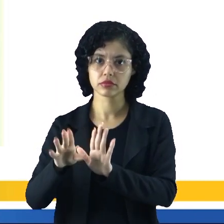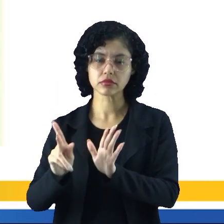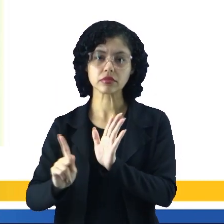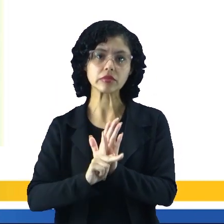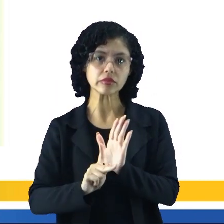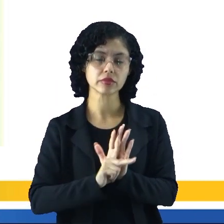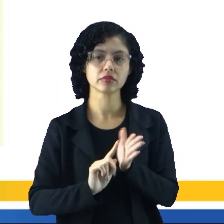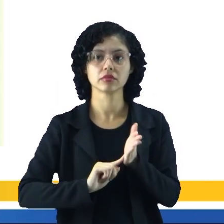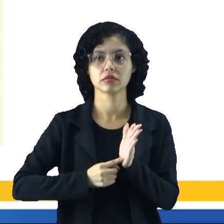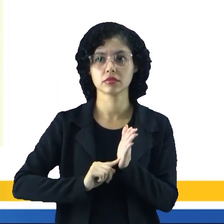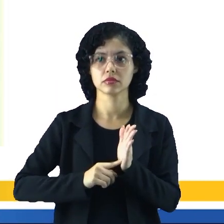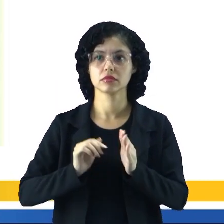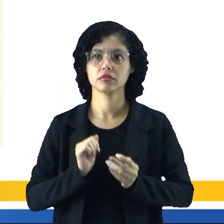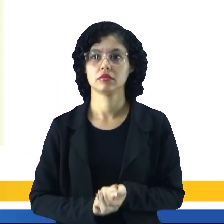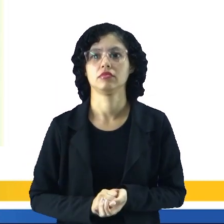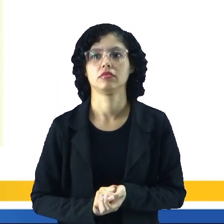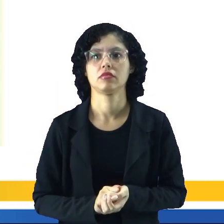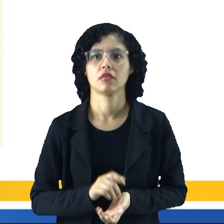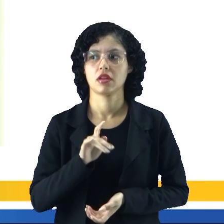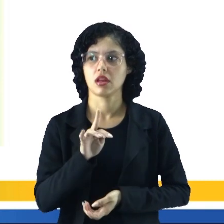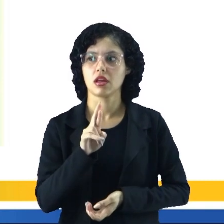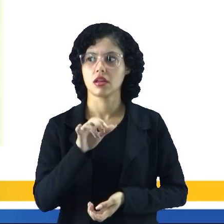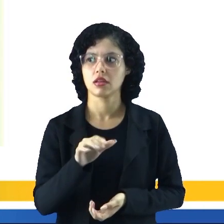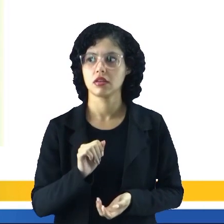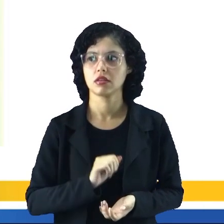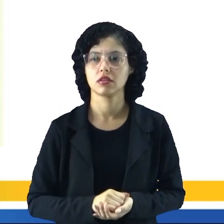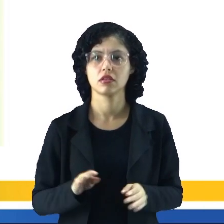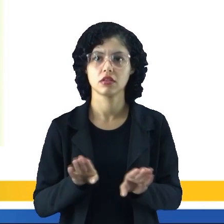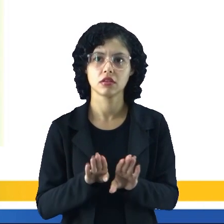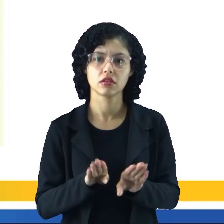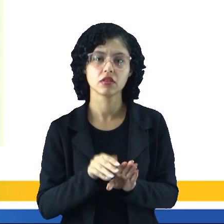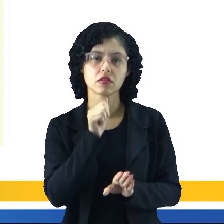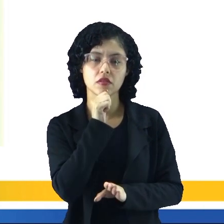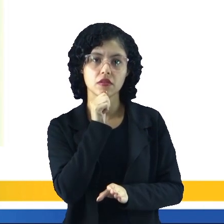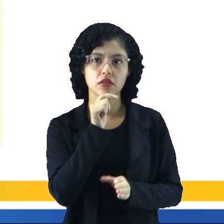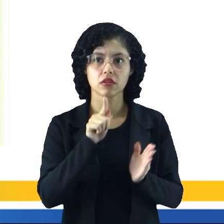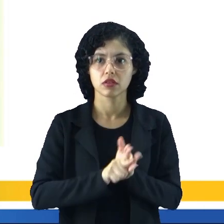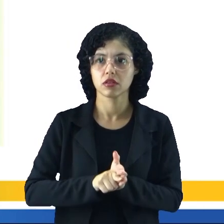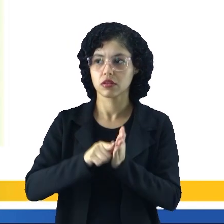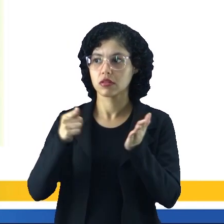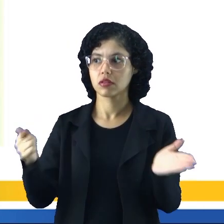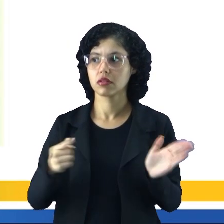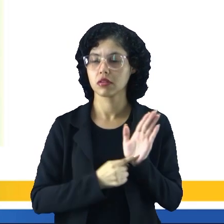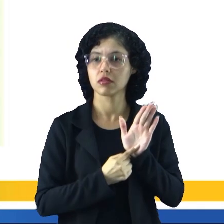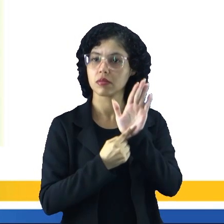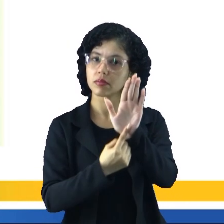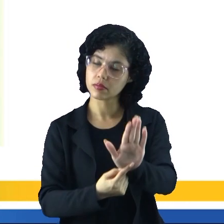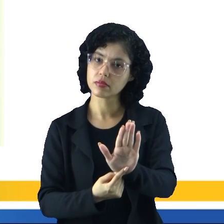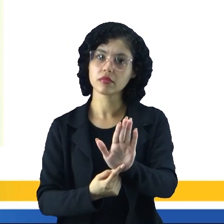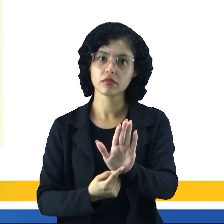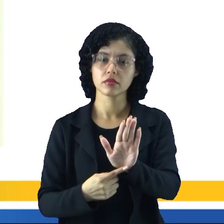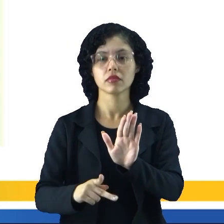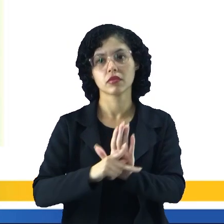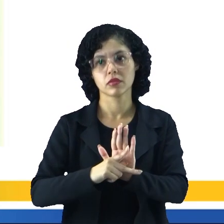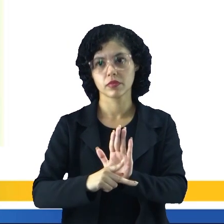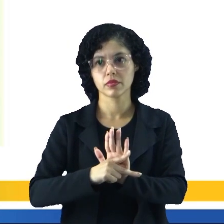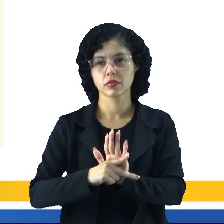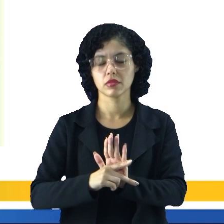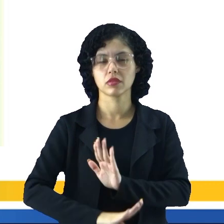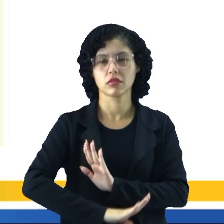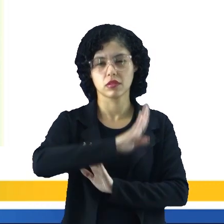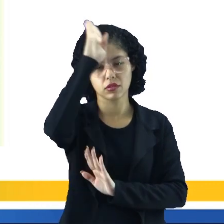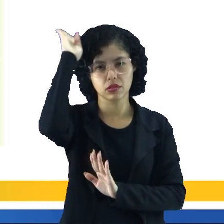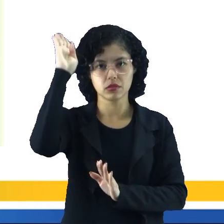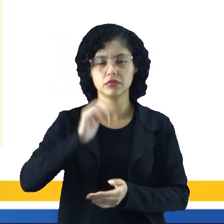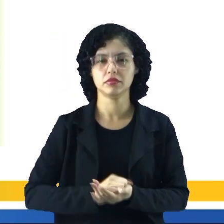os principais pontos da ata de urna um jornal é exposto diariamente né no Fórum de